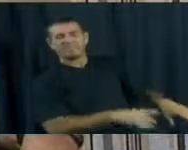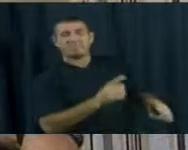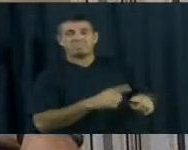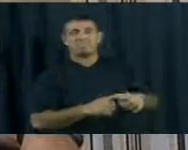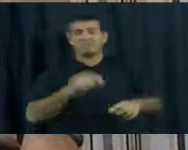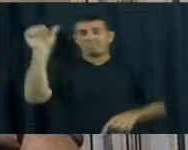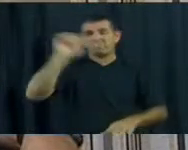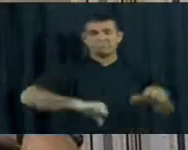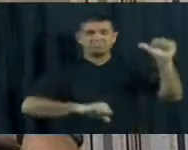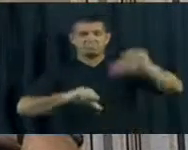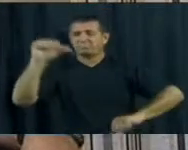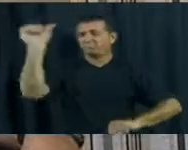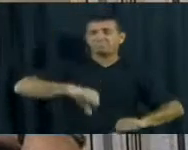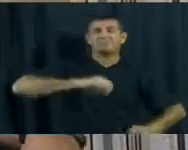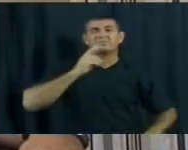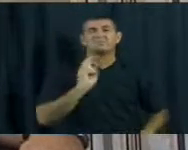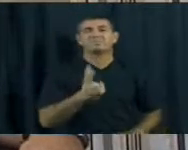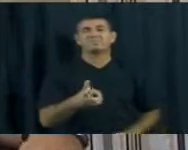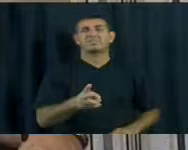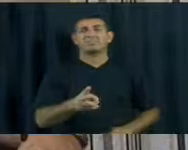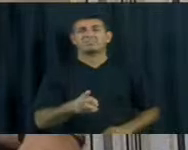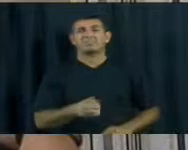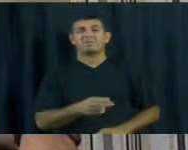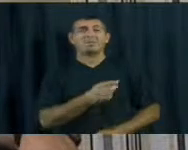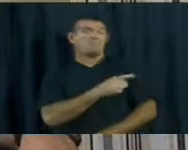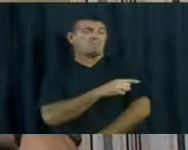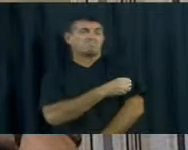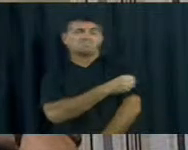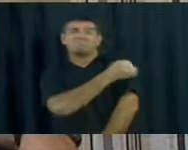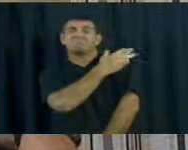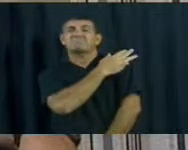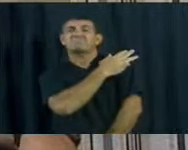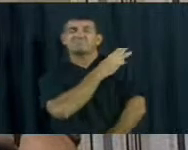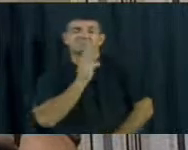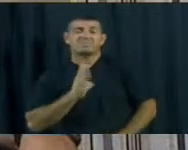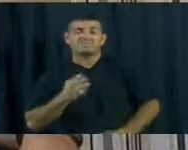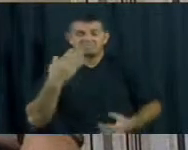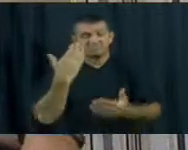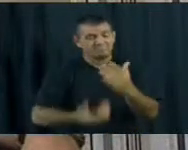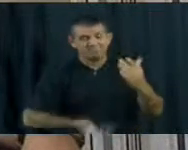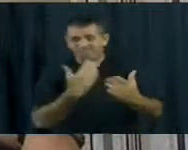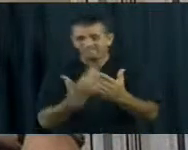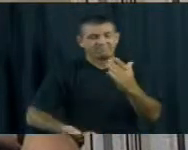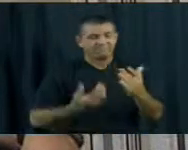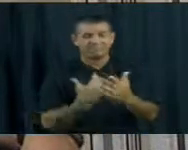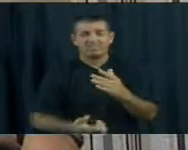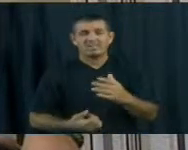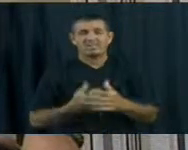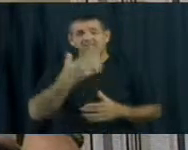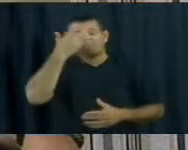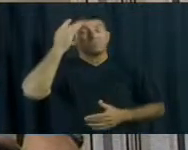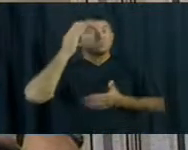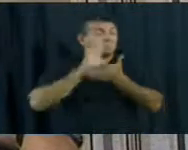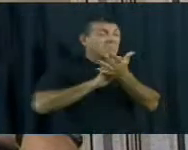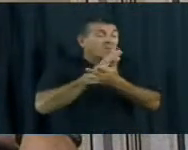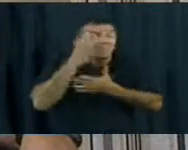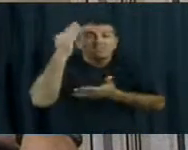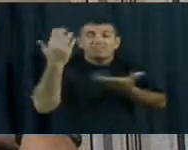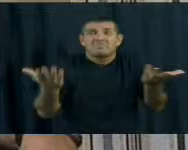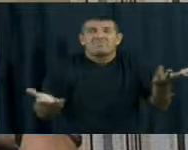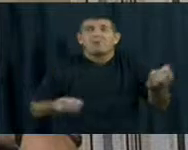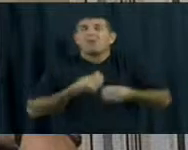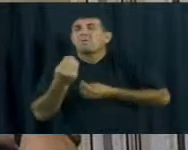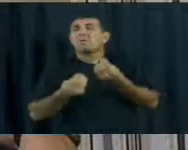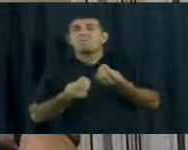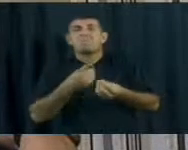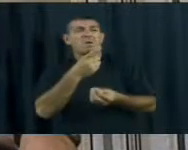reprovadas várias vezes na mesma série. E as pessoas até por ignorância, né, falavam assim, ah, mas